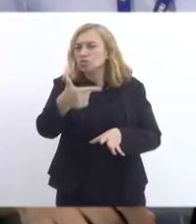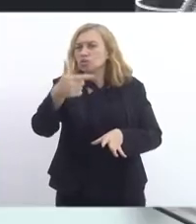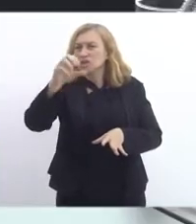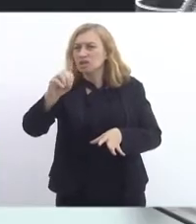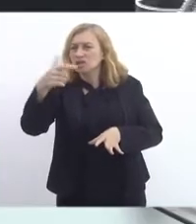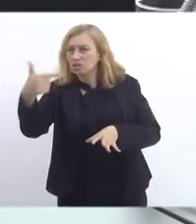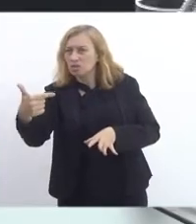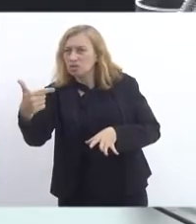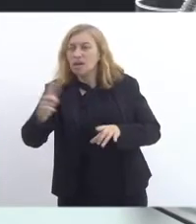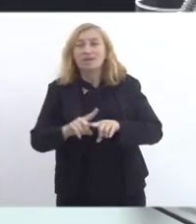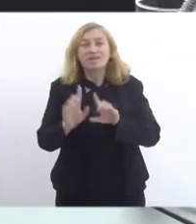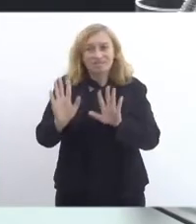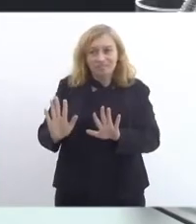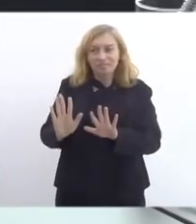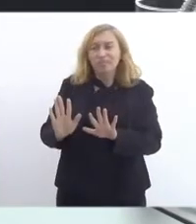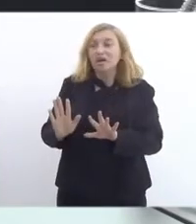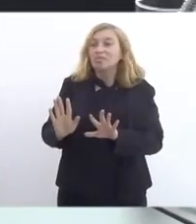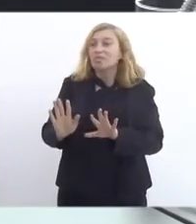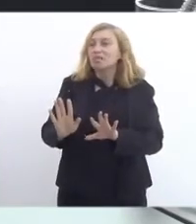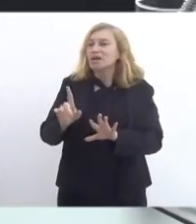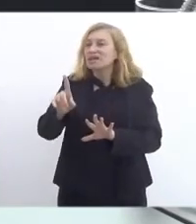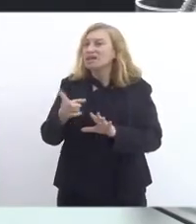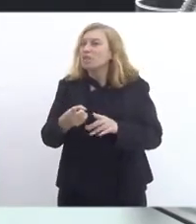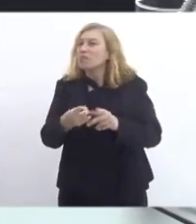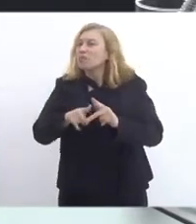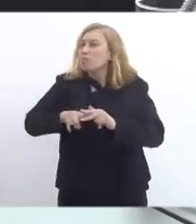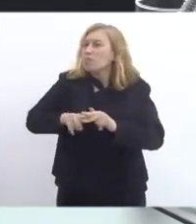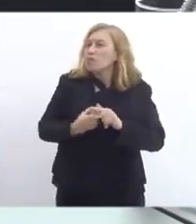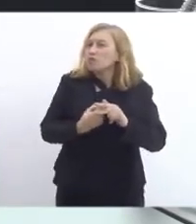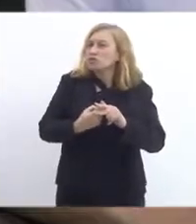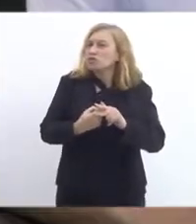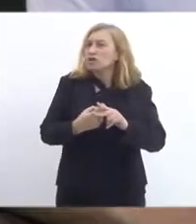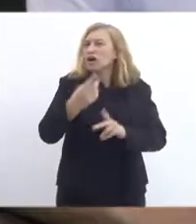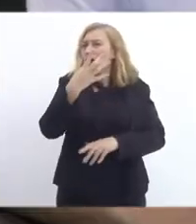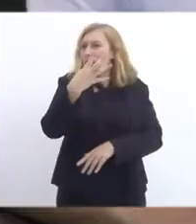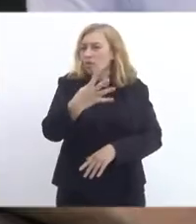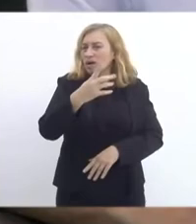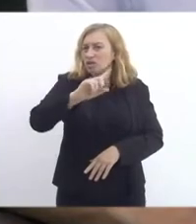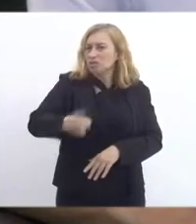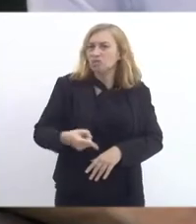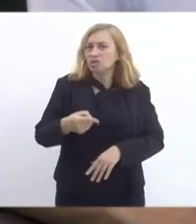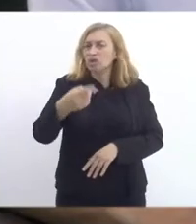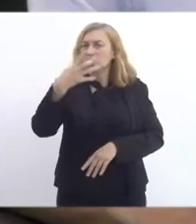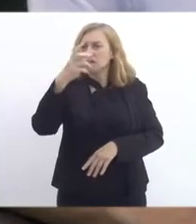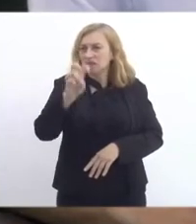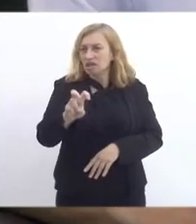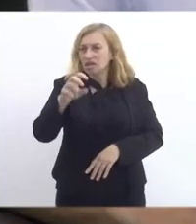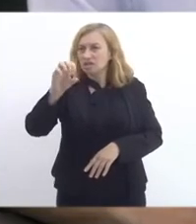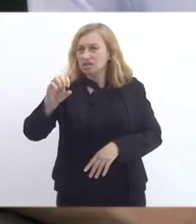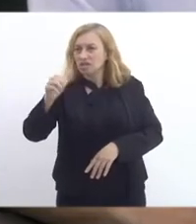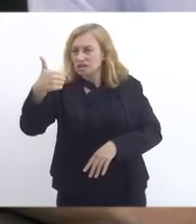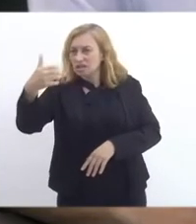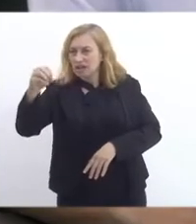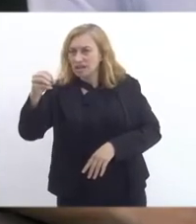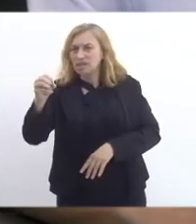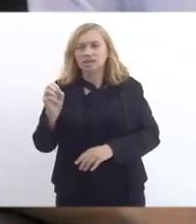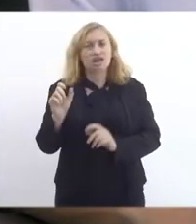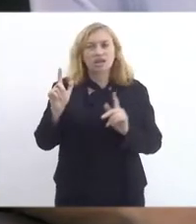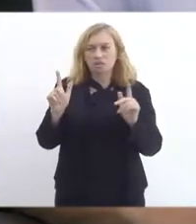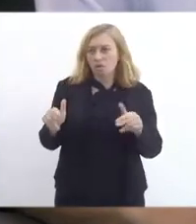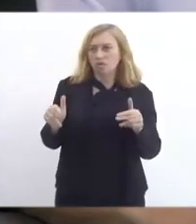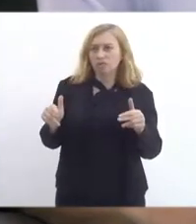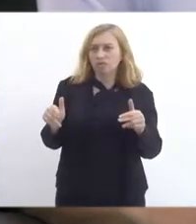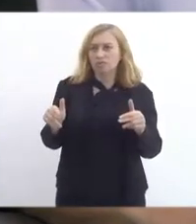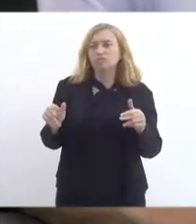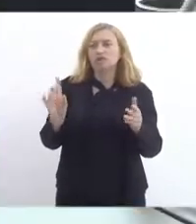sim, mais querido, precisões? Mas, mas ele está modificando a 4.500. A raiz, 4.510, dá no mesmo. Tá bom. Porque